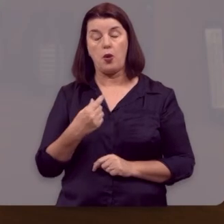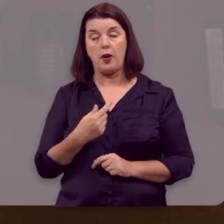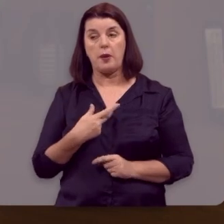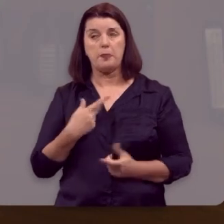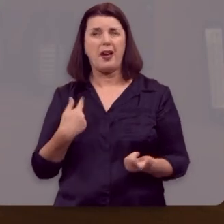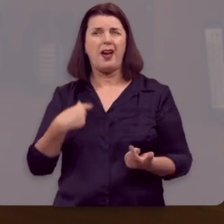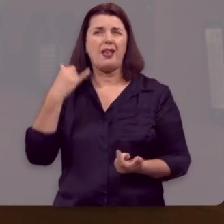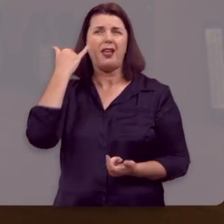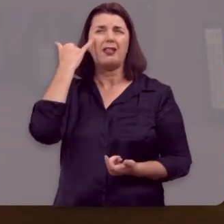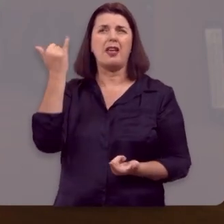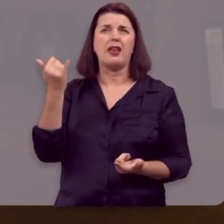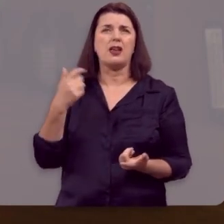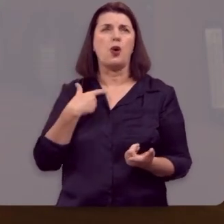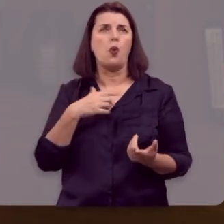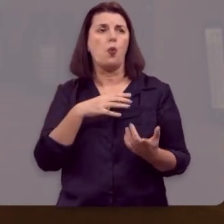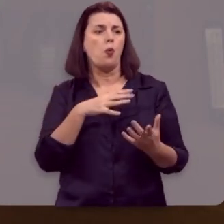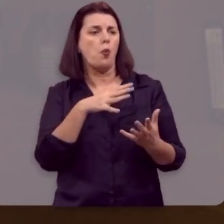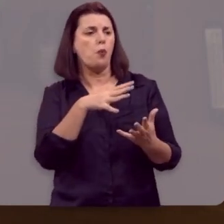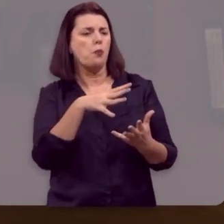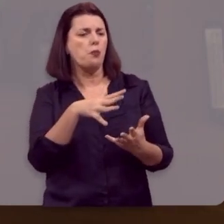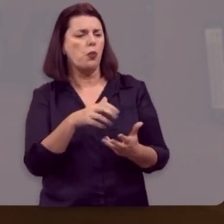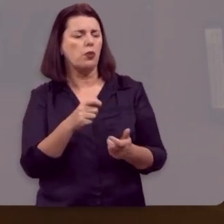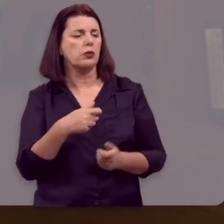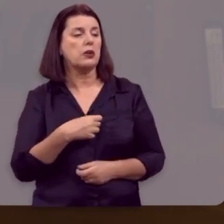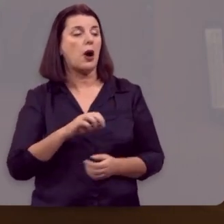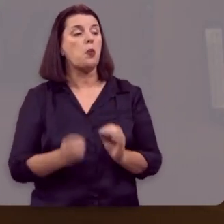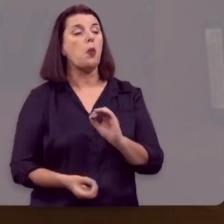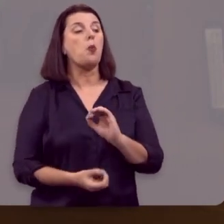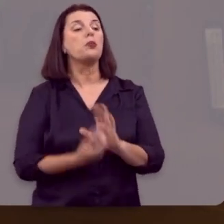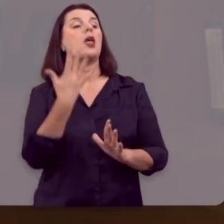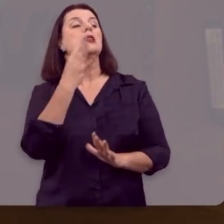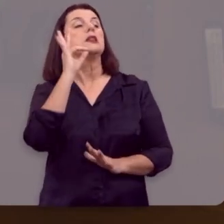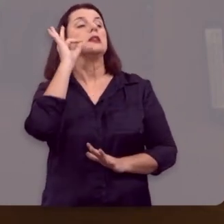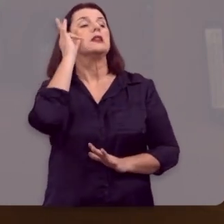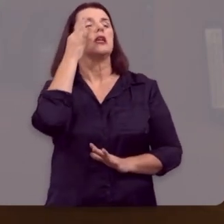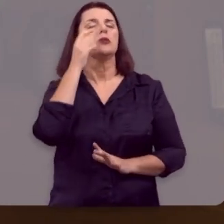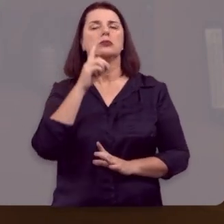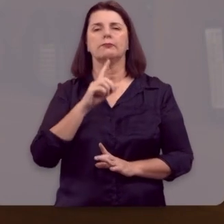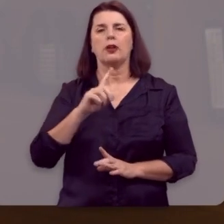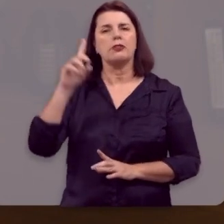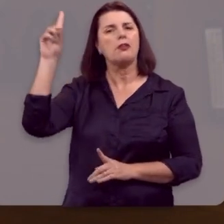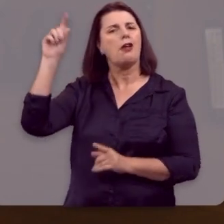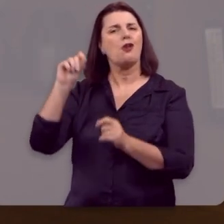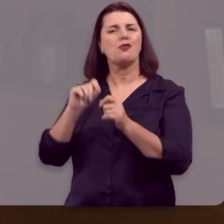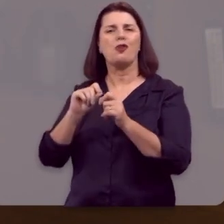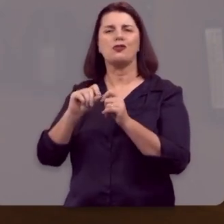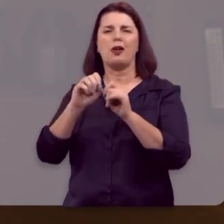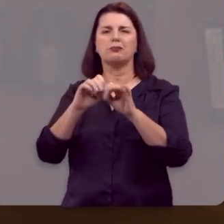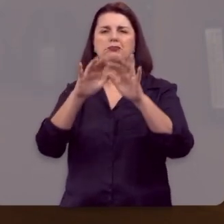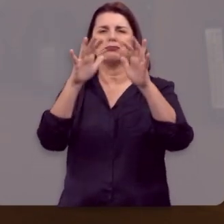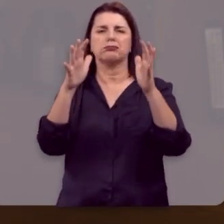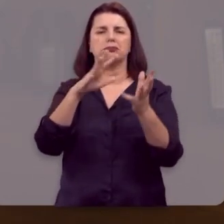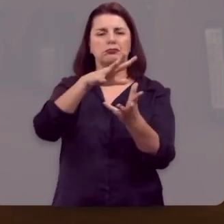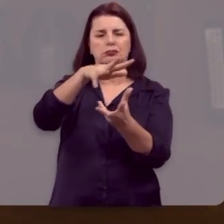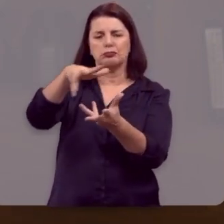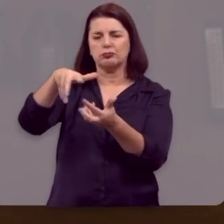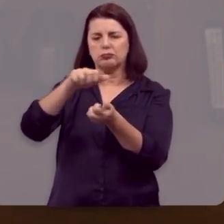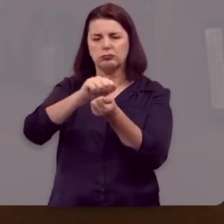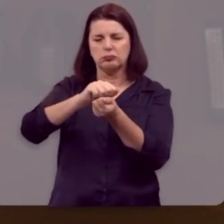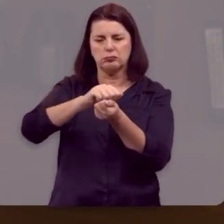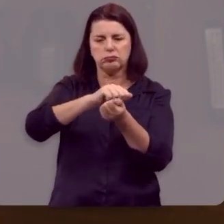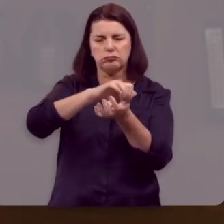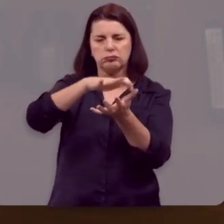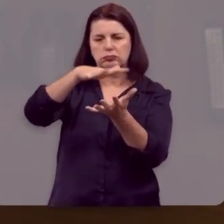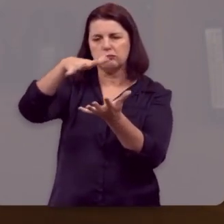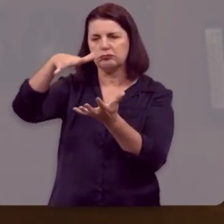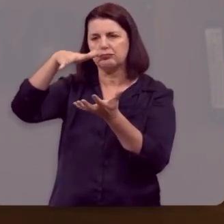mundo surgiu espontaneamente. Não, o mundo foi chamado à existência pelo Deus Todo-Poderoso. Paulo está refutando aqui a ideia de